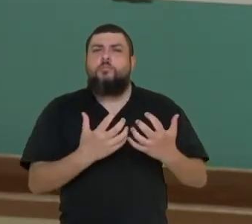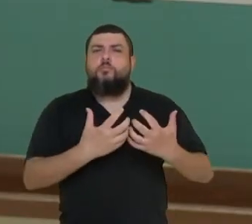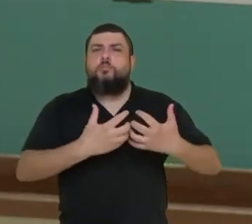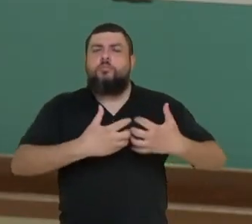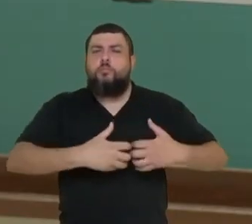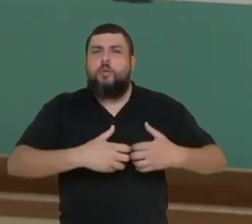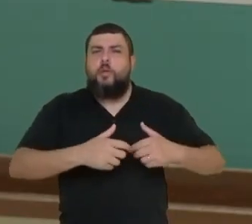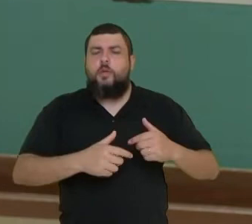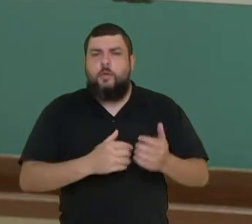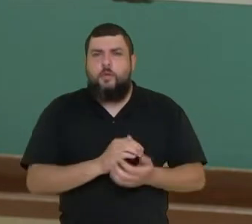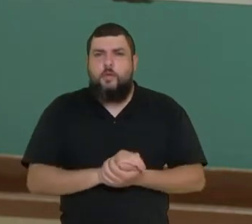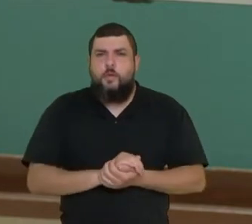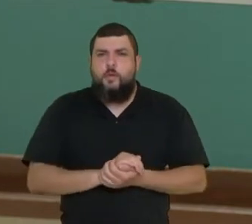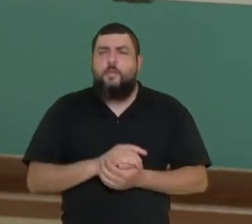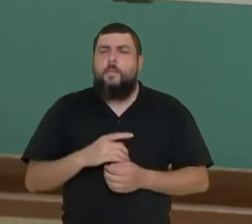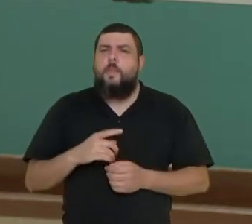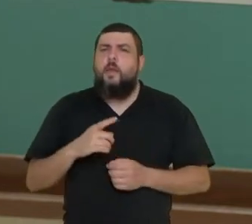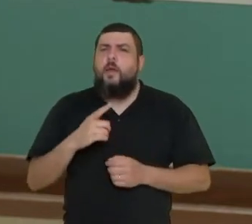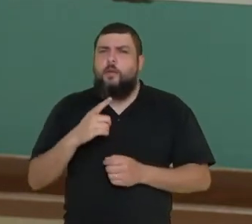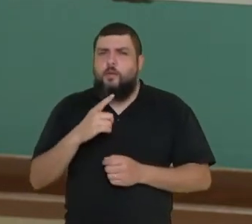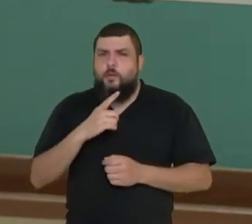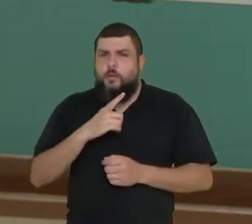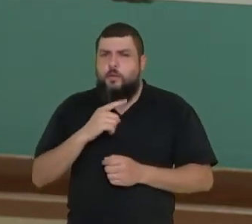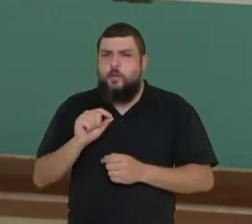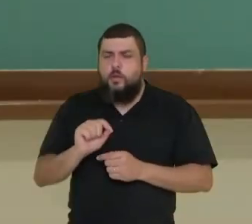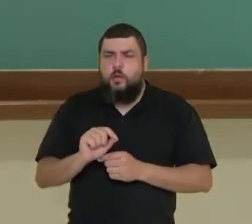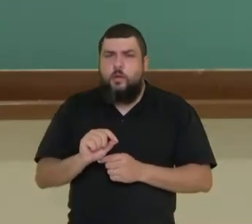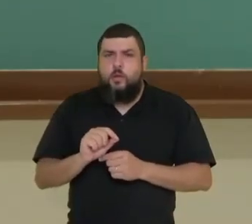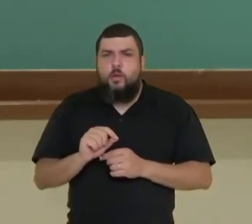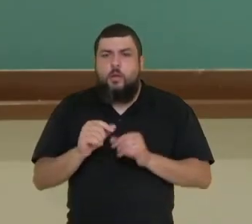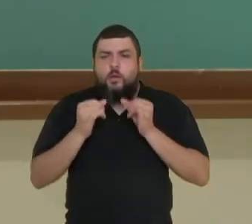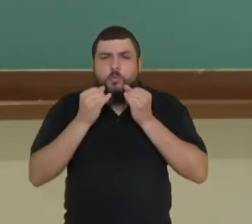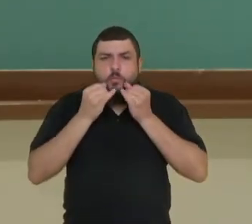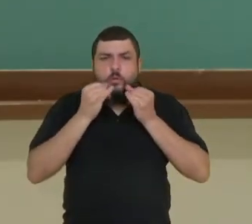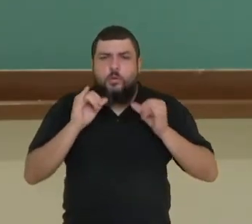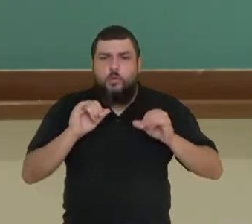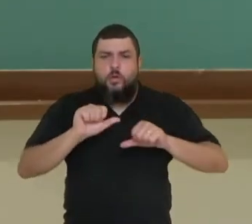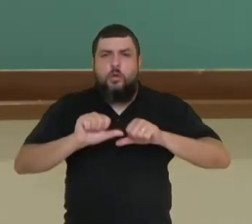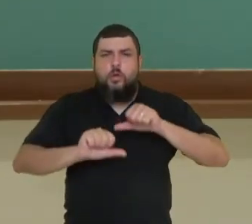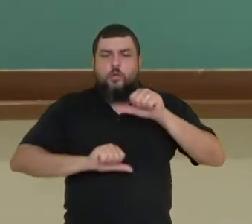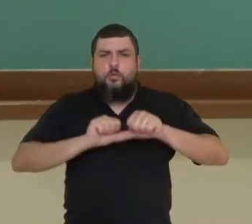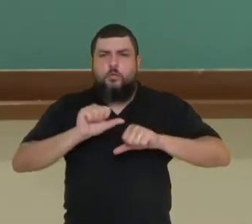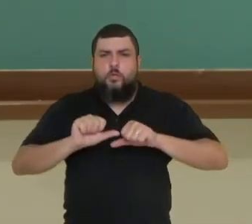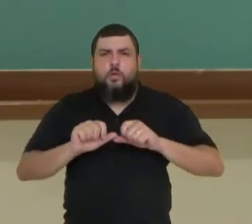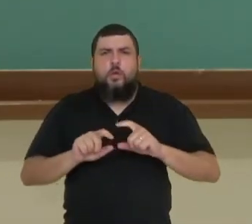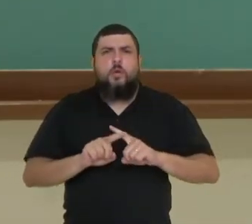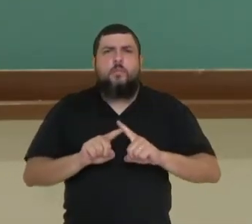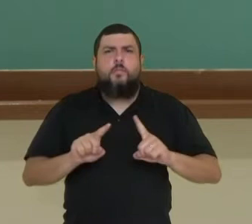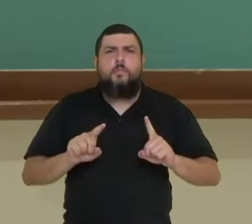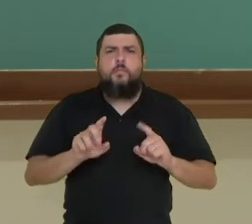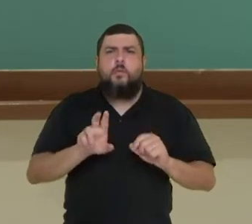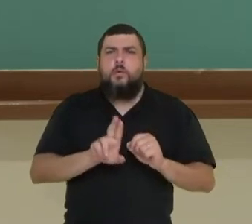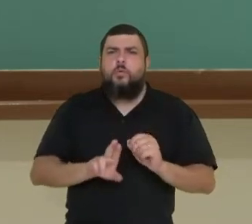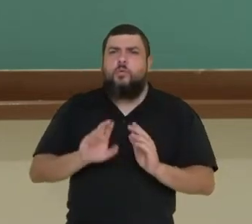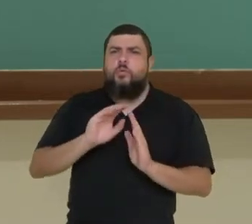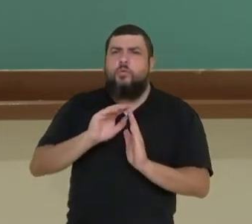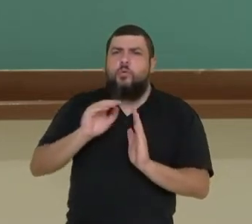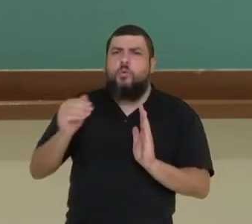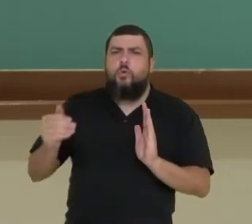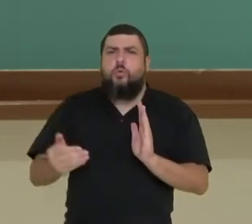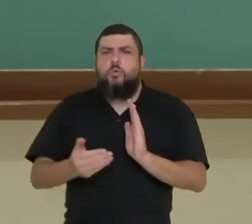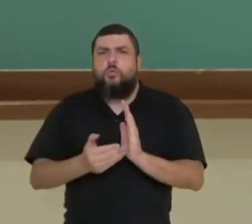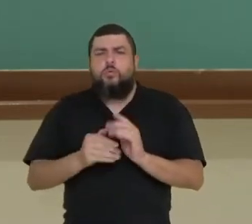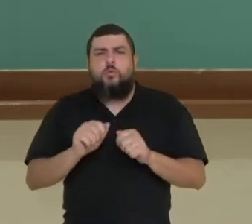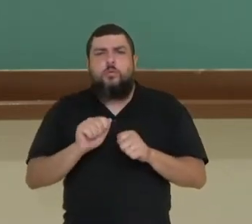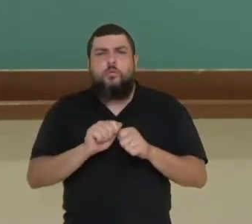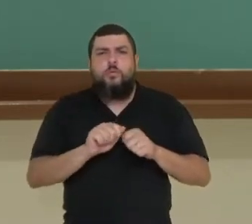tem aqui que existe a transformação de energia, mas nem toda ela é utilizada para realizar trabalho. O que é o